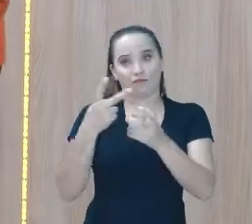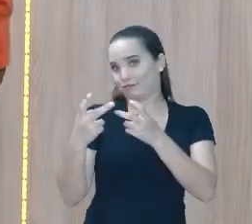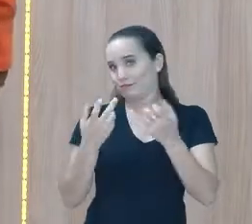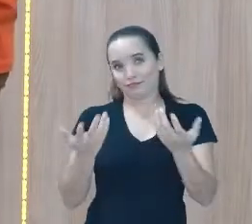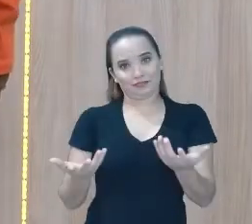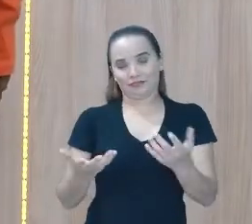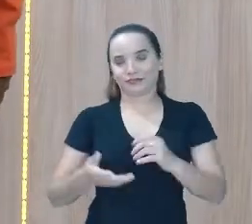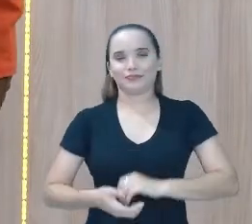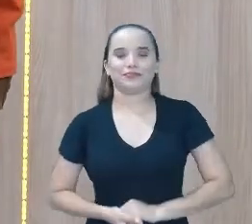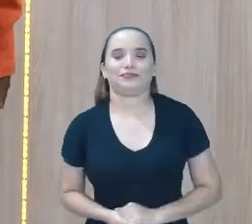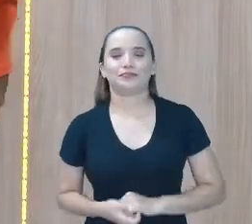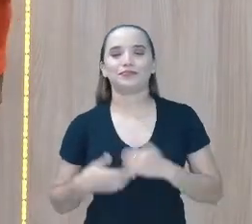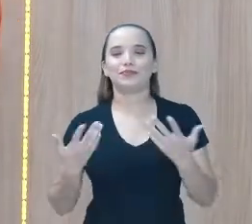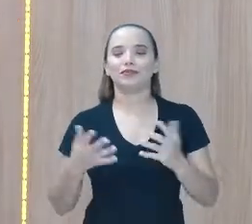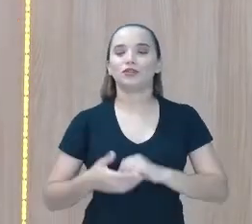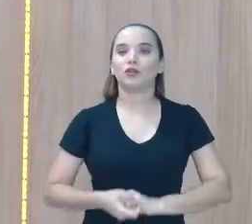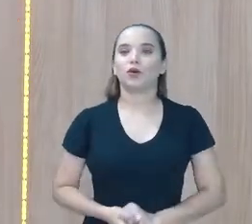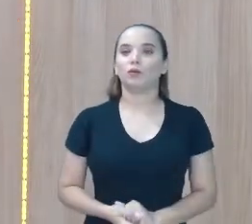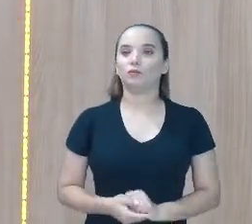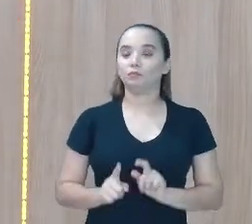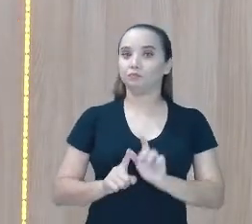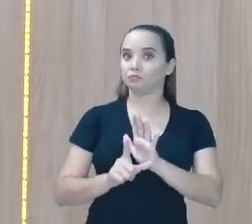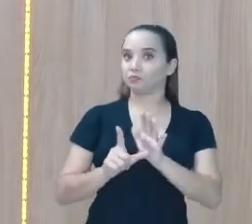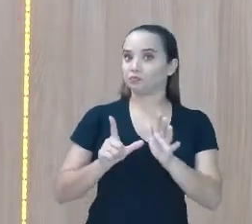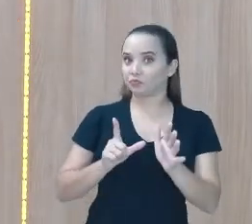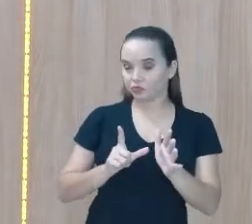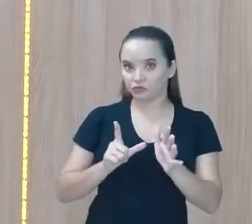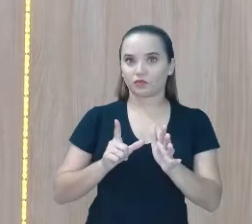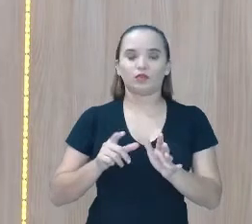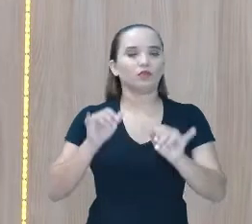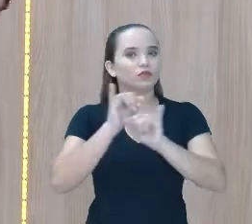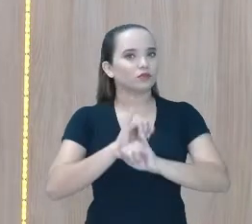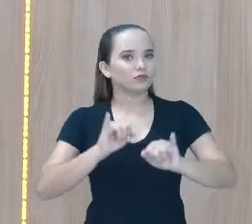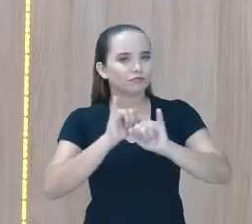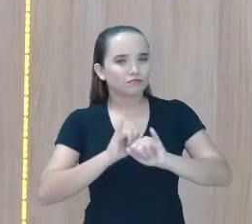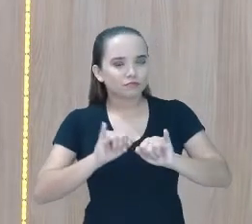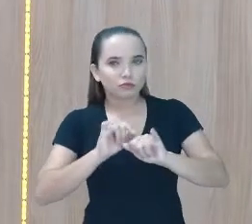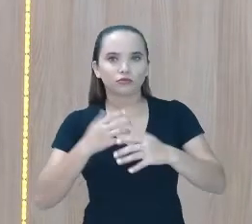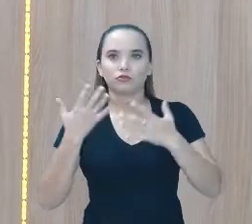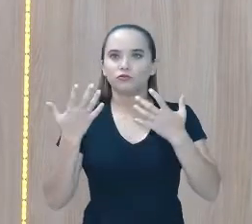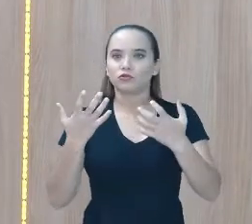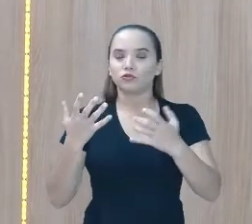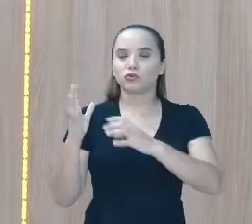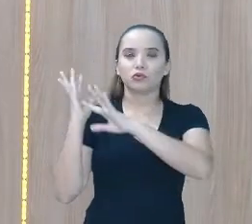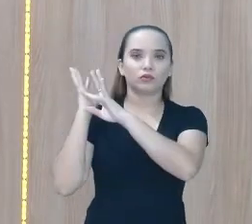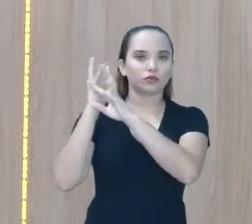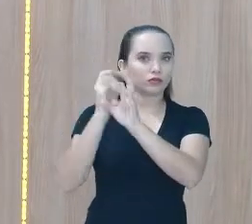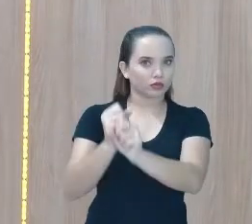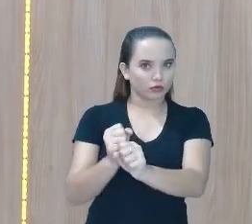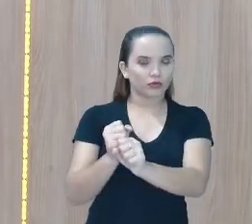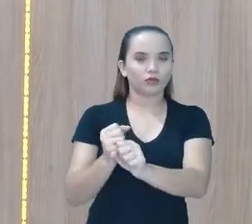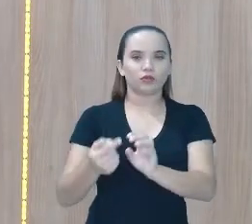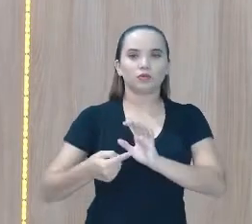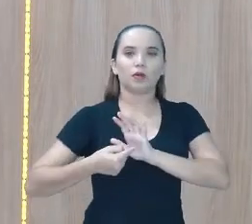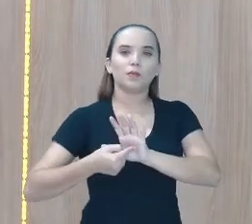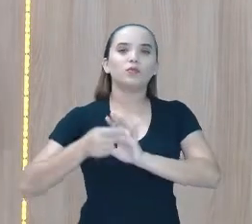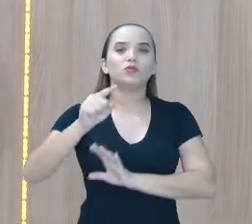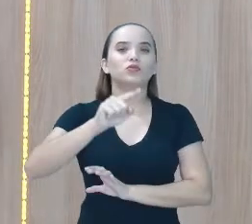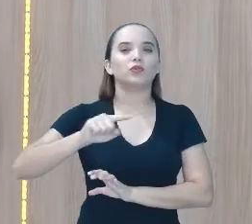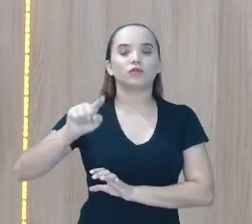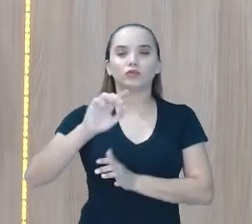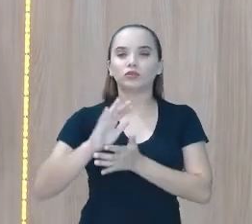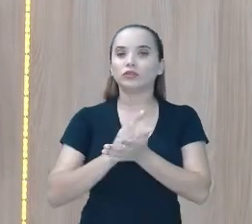Então, antes da gente passar para os recados, eu vou começar com uma revisão, mostrando para vocês aí